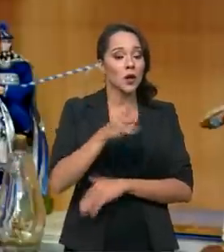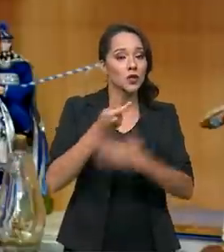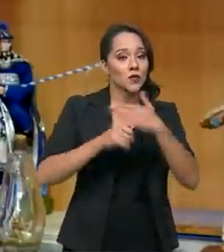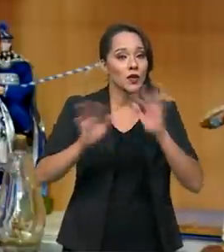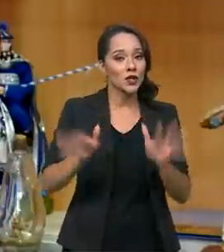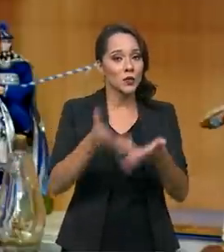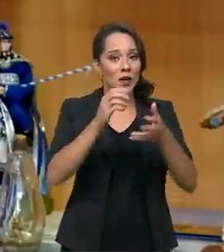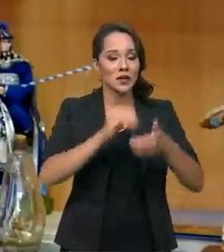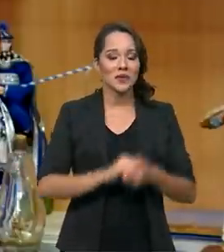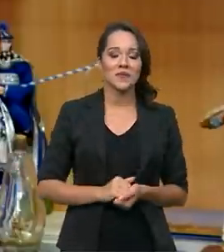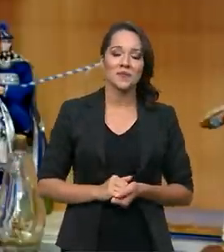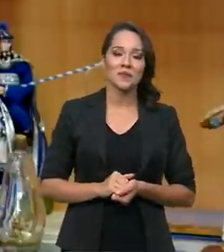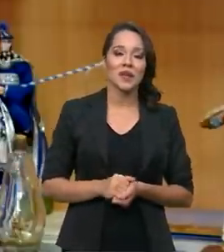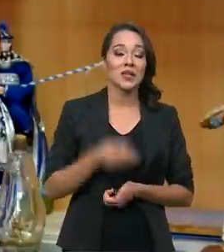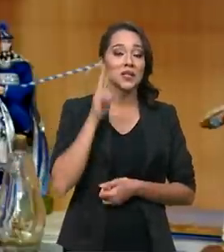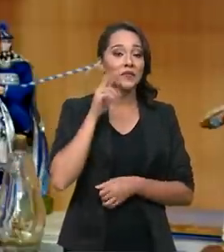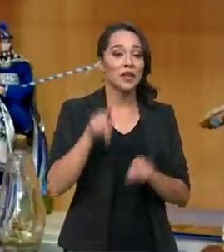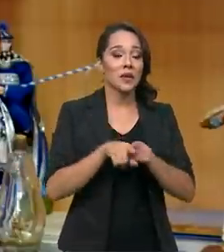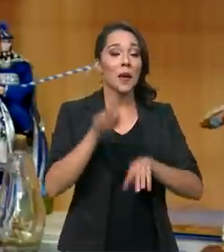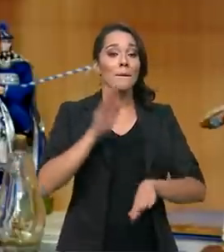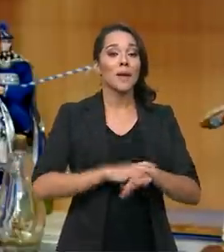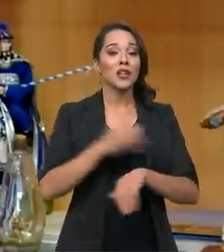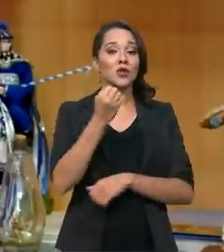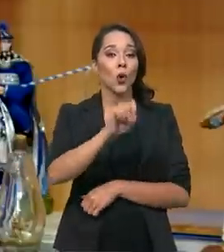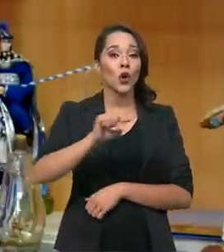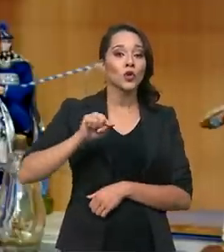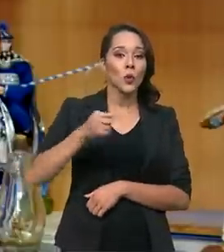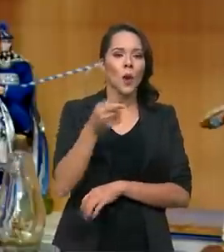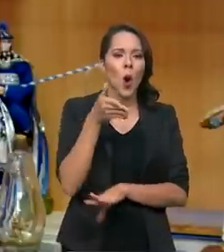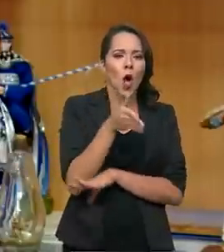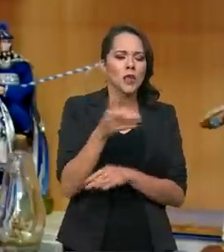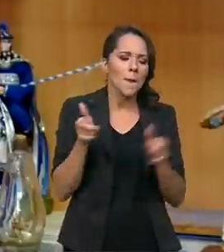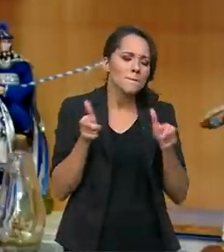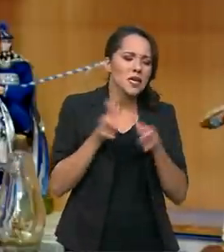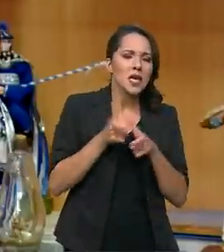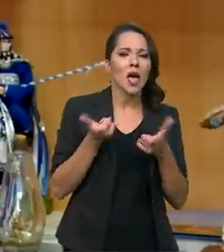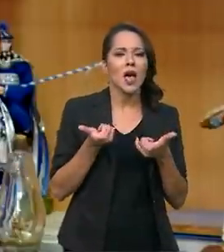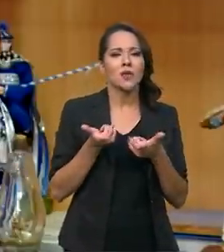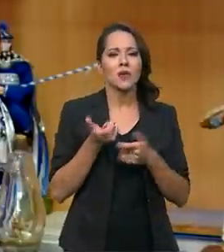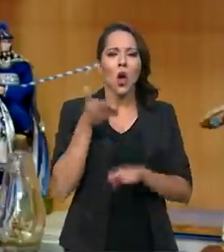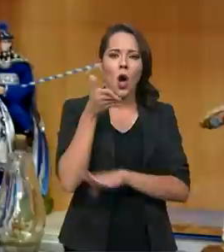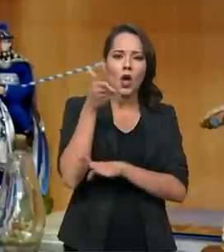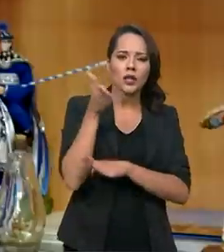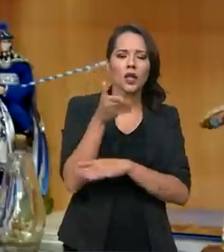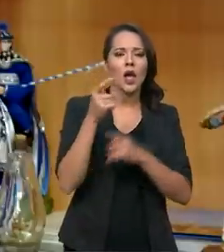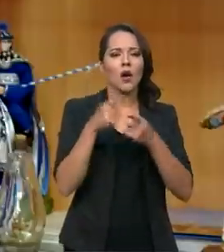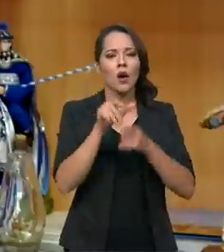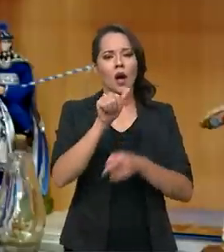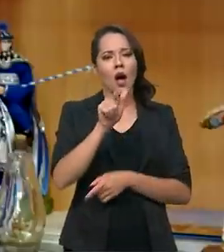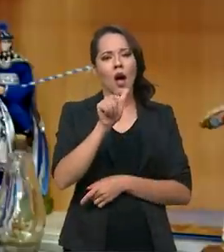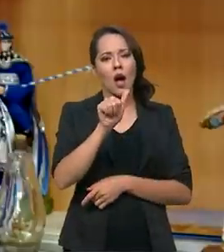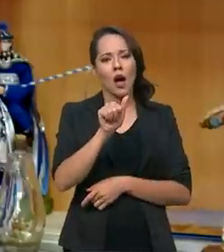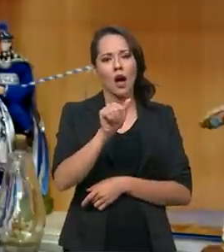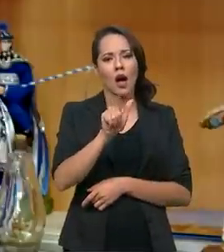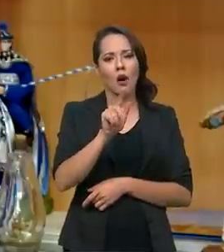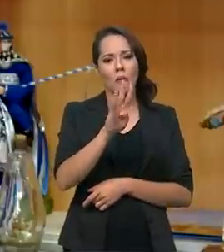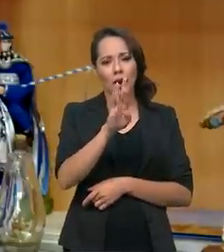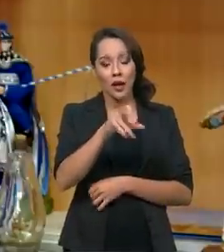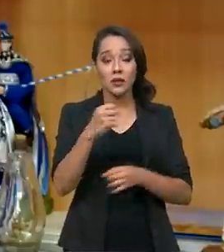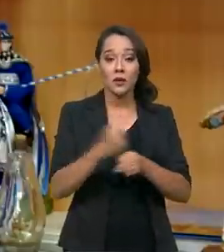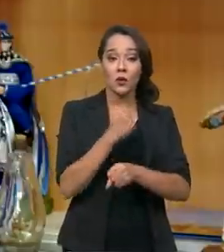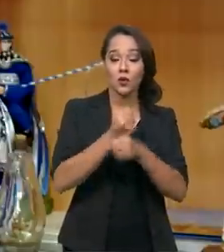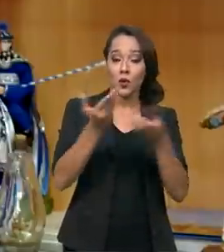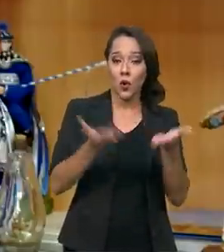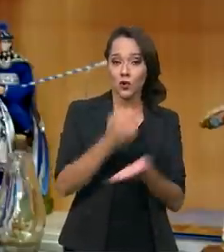você vê também mais de 8 mil pequenos hotéis hotéis pousadas albergues sendo construídos